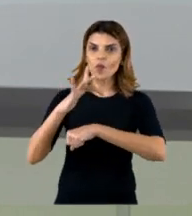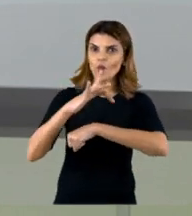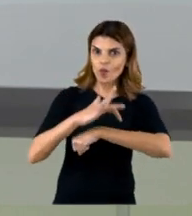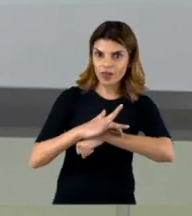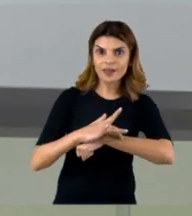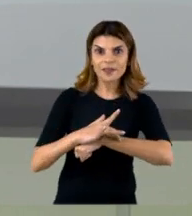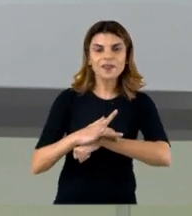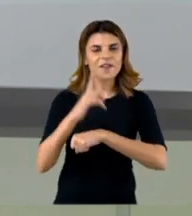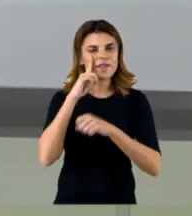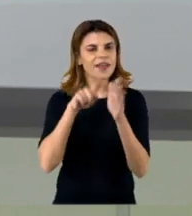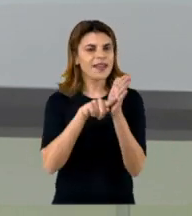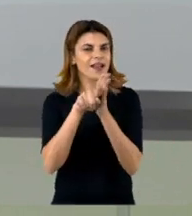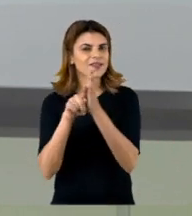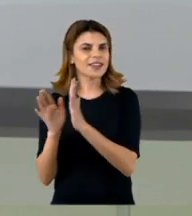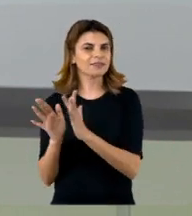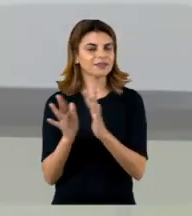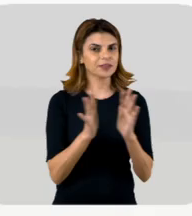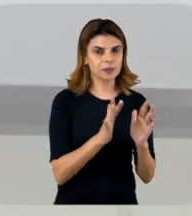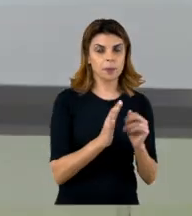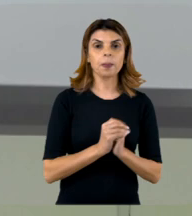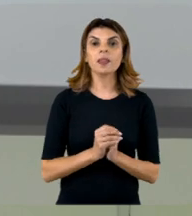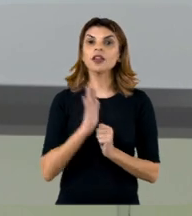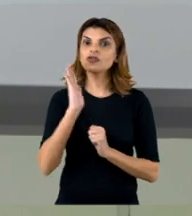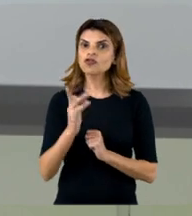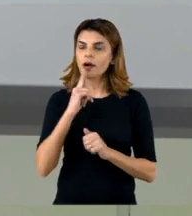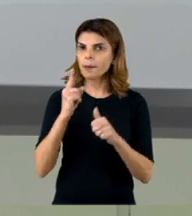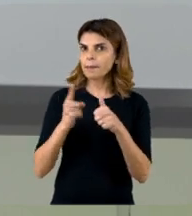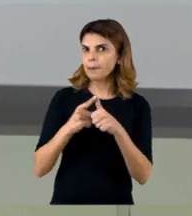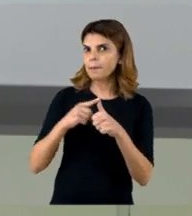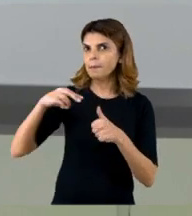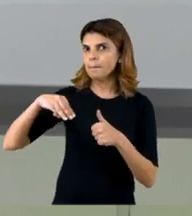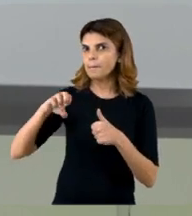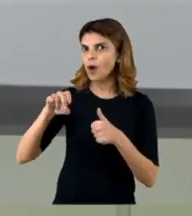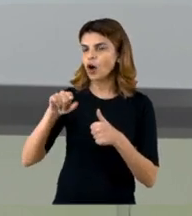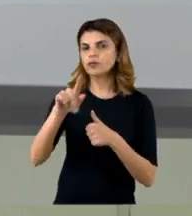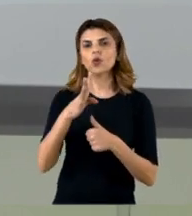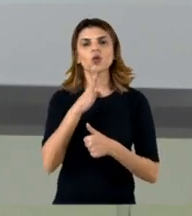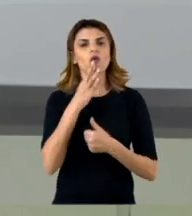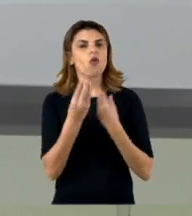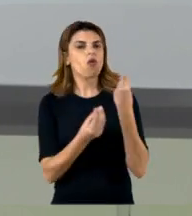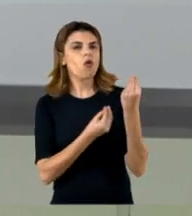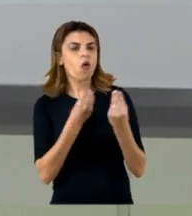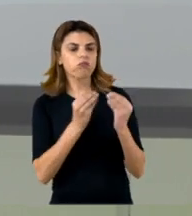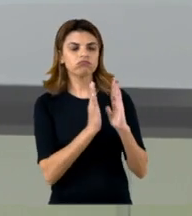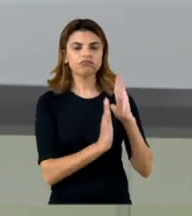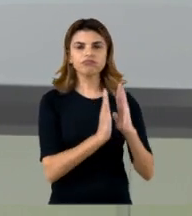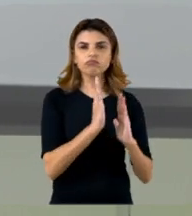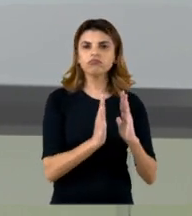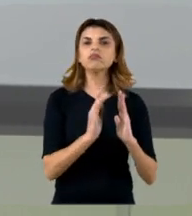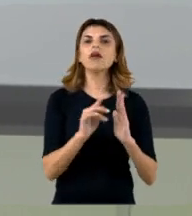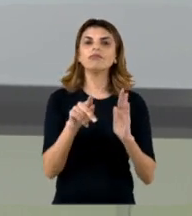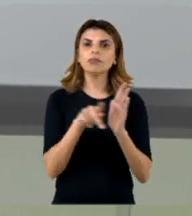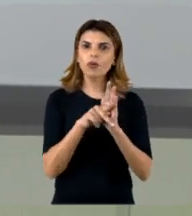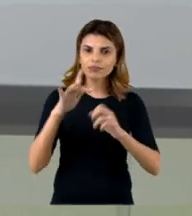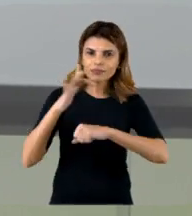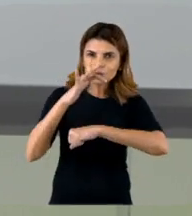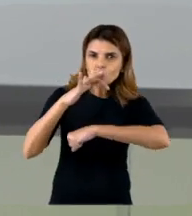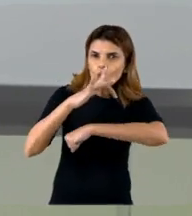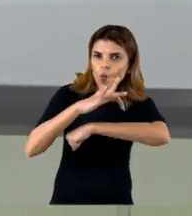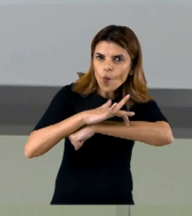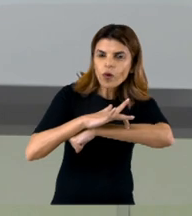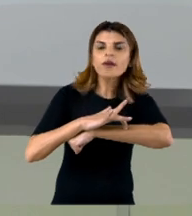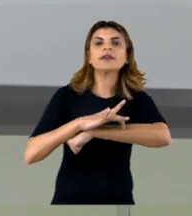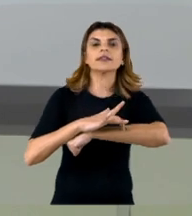Aedes. Vamos revisar alguns pontos? Ao passar pelo primeiro módulo, você conheceu um pouco sobre o comportamento do